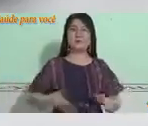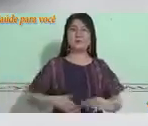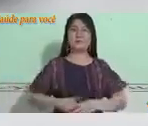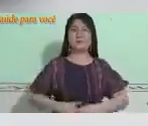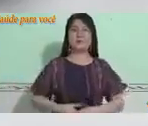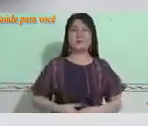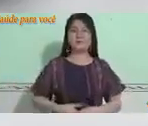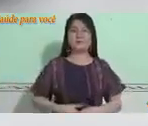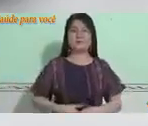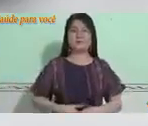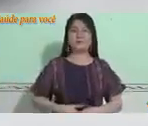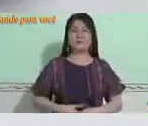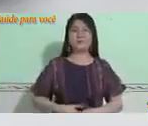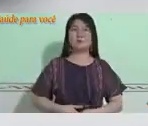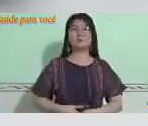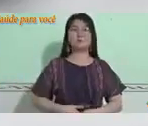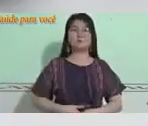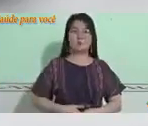visíveis.